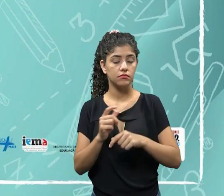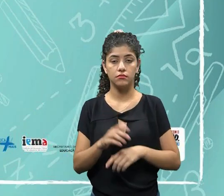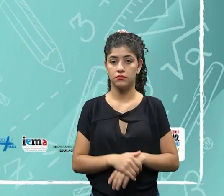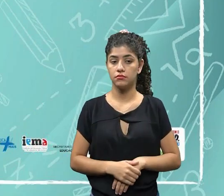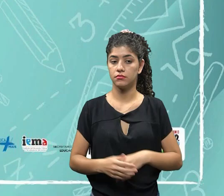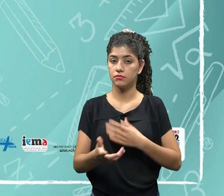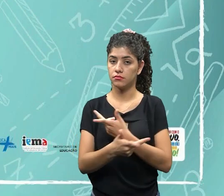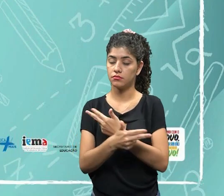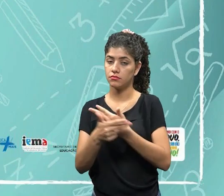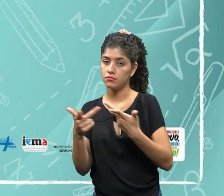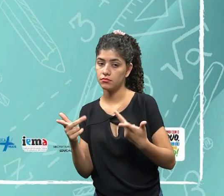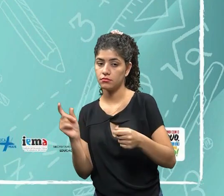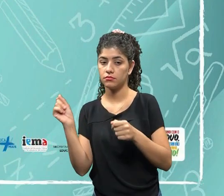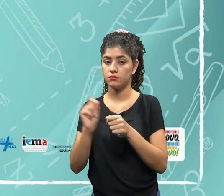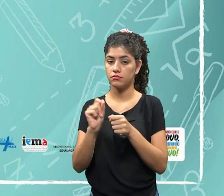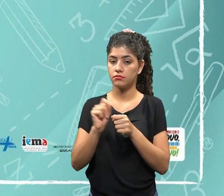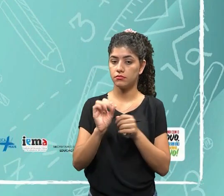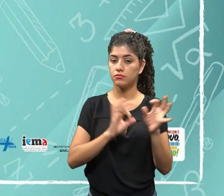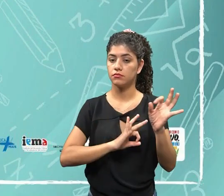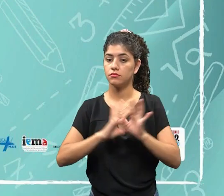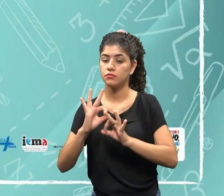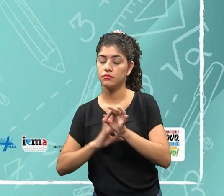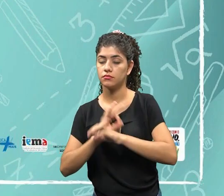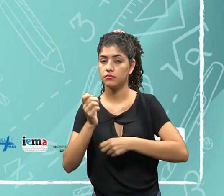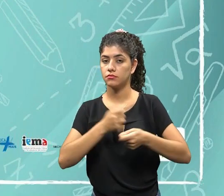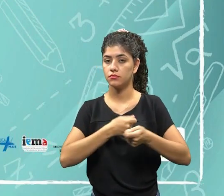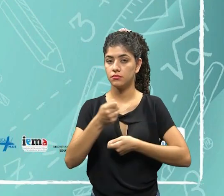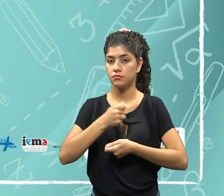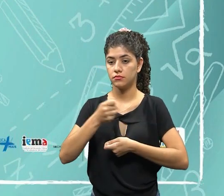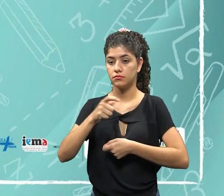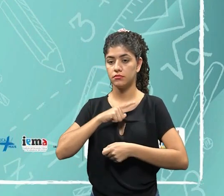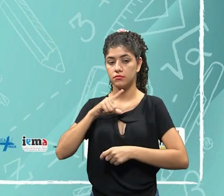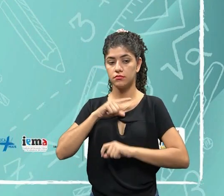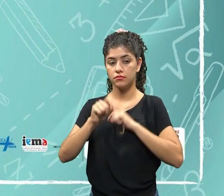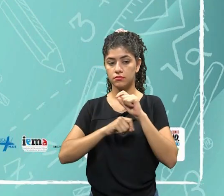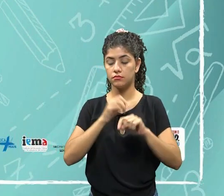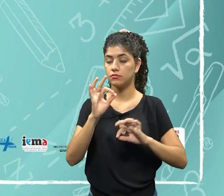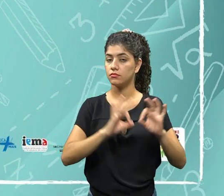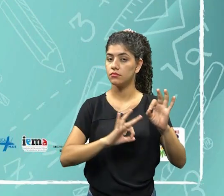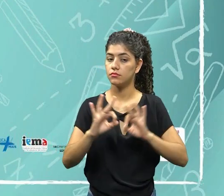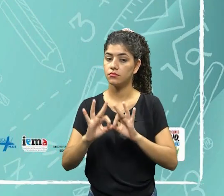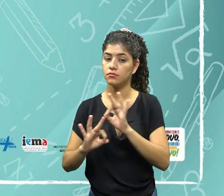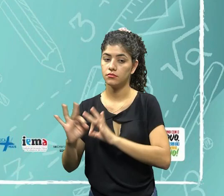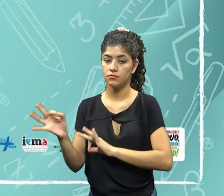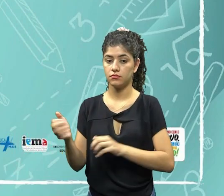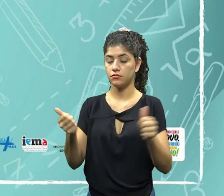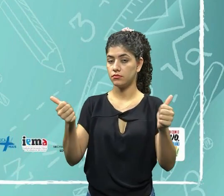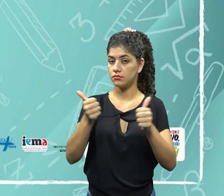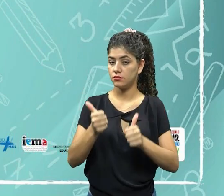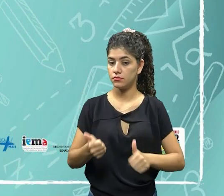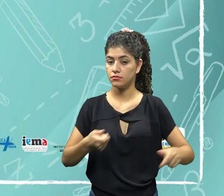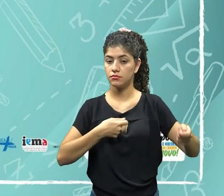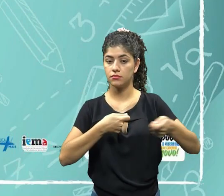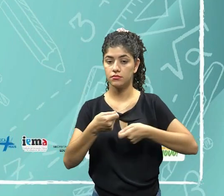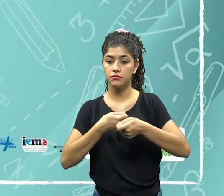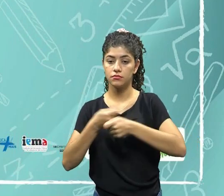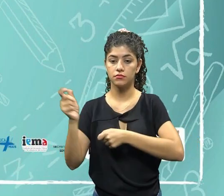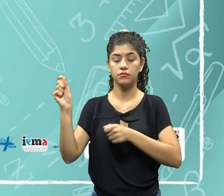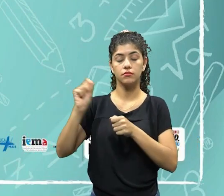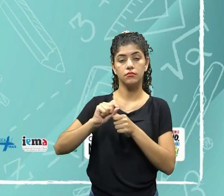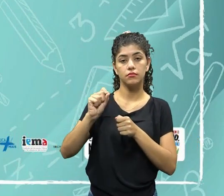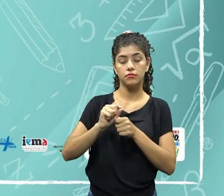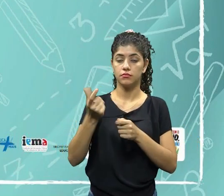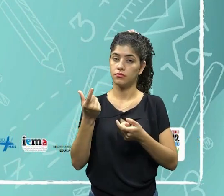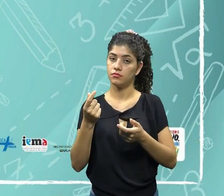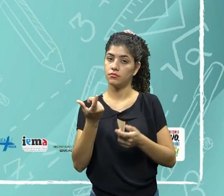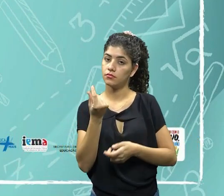e procedimentos administrativos envolvendo o planejamento, análise e controle das atividades financeiras